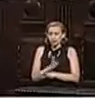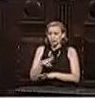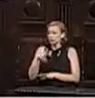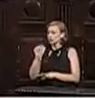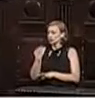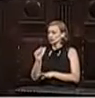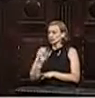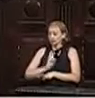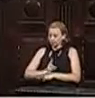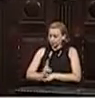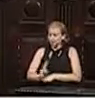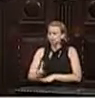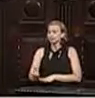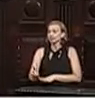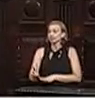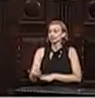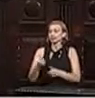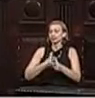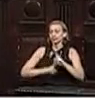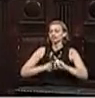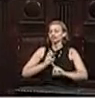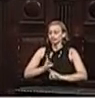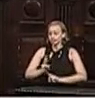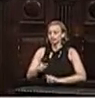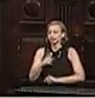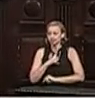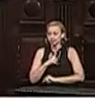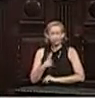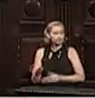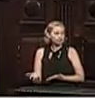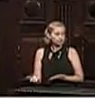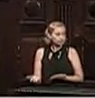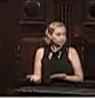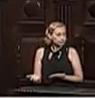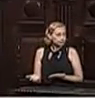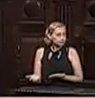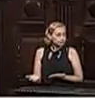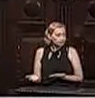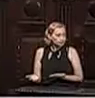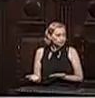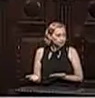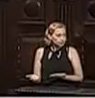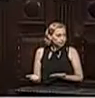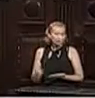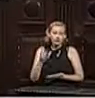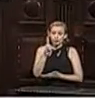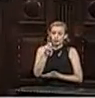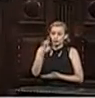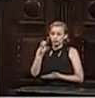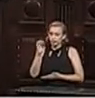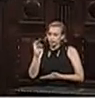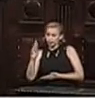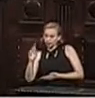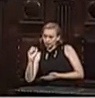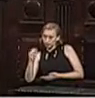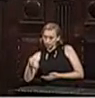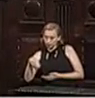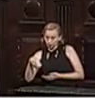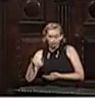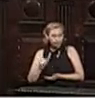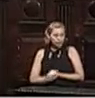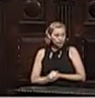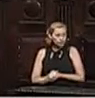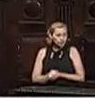vai bater na porta. Então não estamos perdoando nada. E para o Detran, o senhor